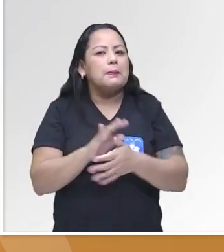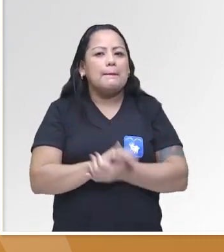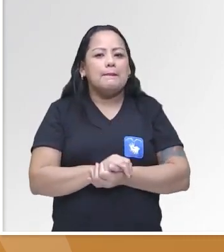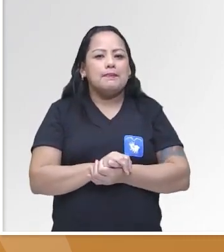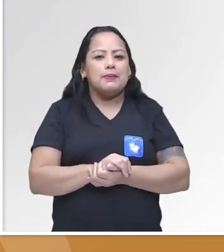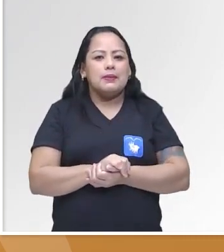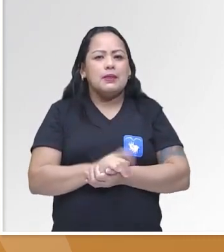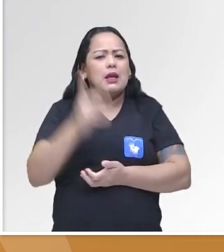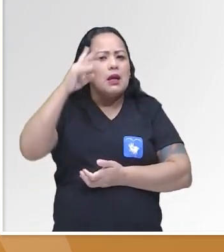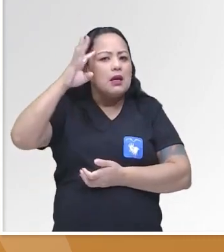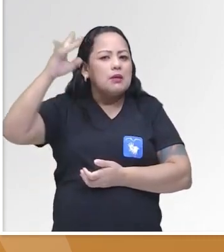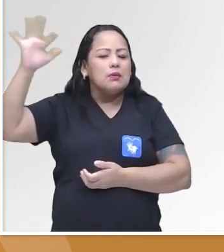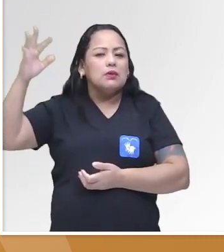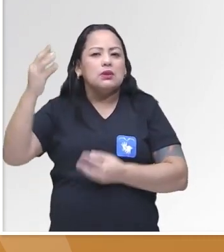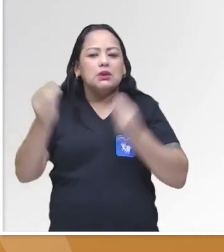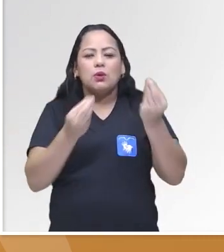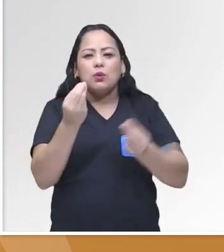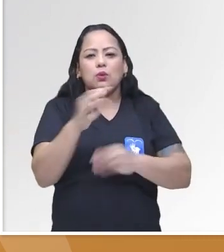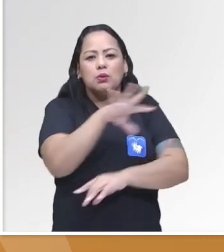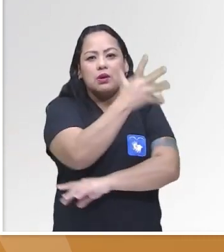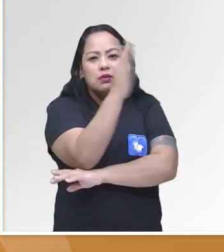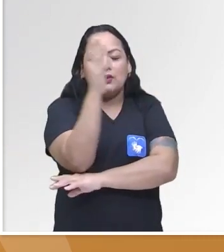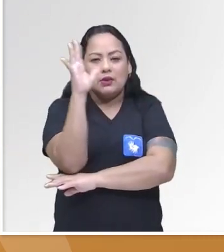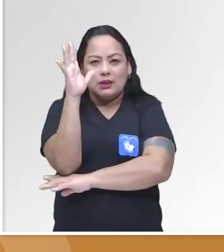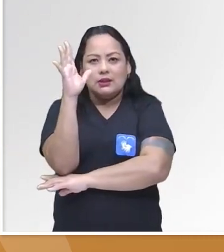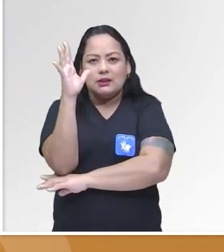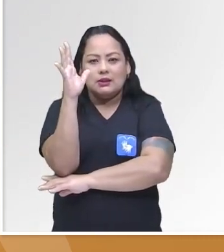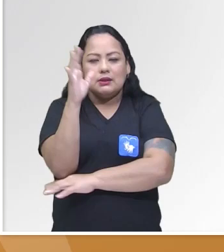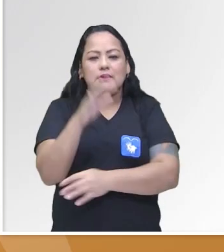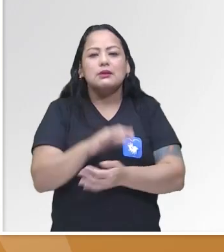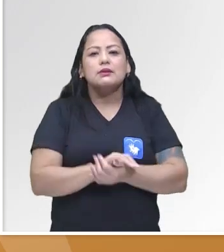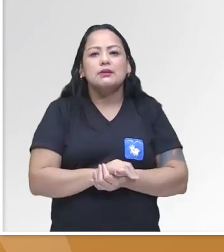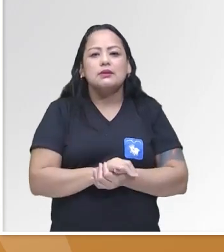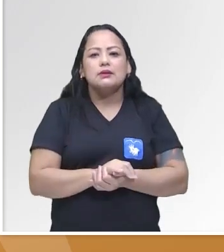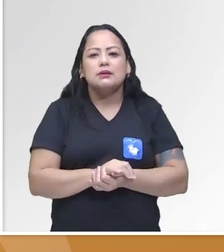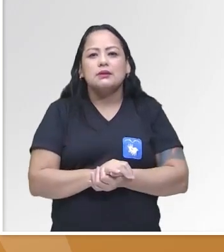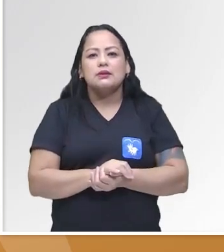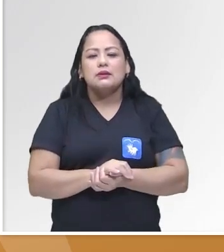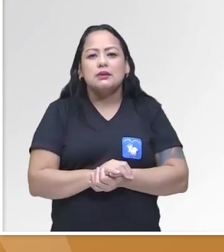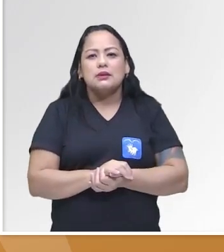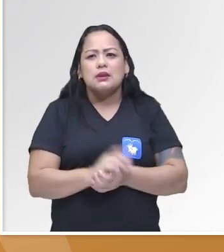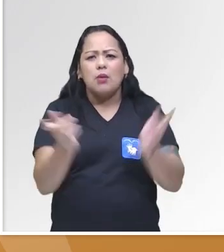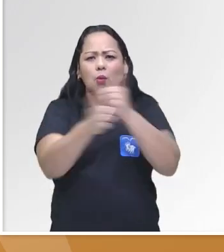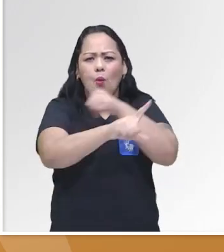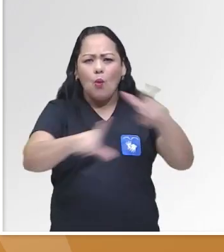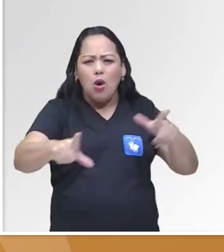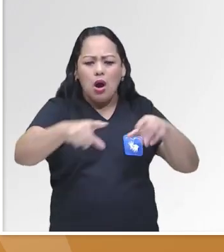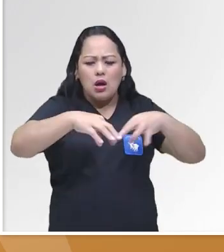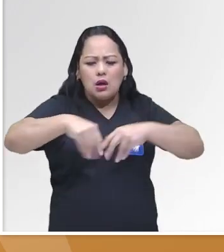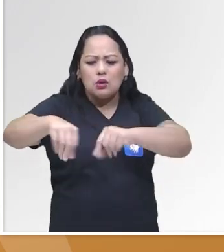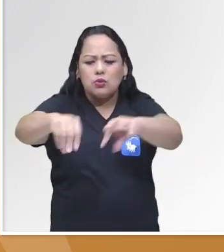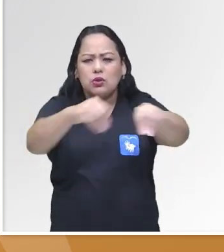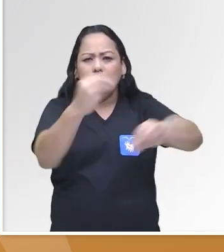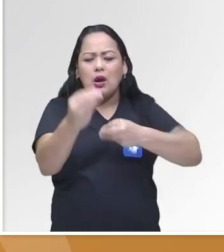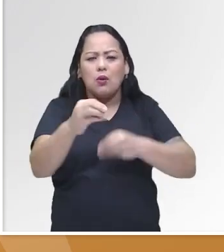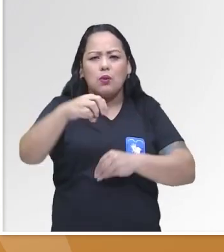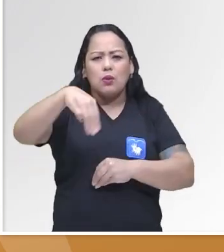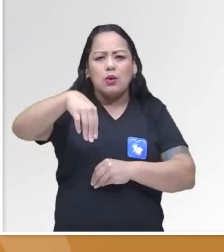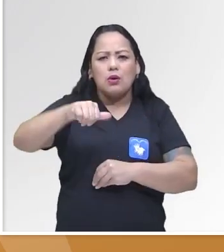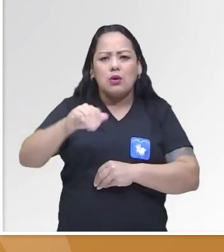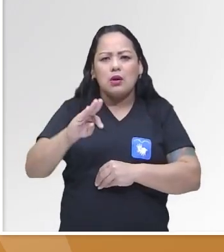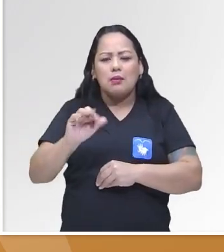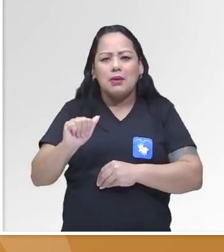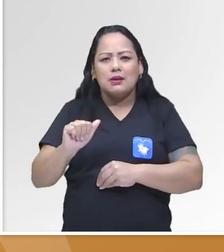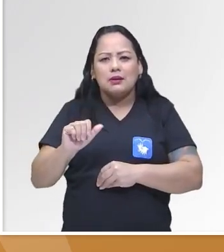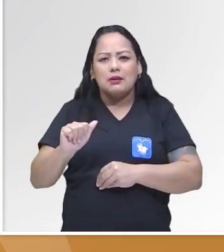Vocês imaginem se a floresta atlântica, aliás, a Mata Atlântica não tivesse sido destruída no litoral. Que